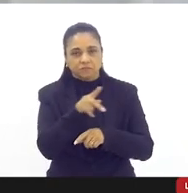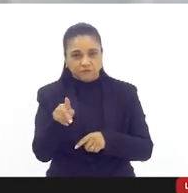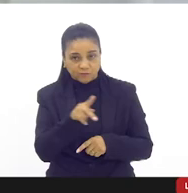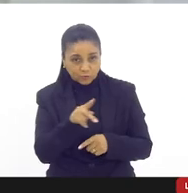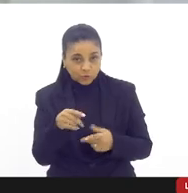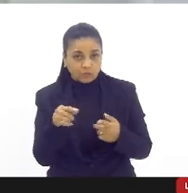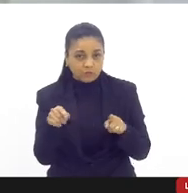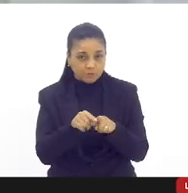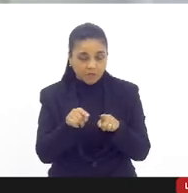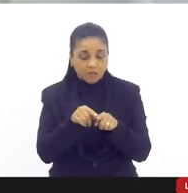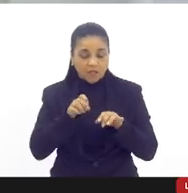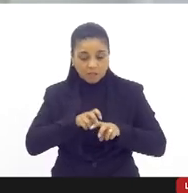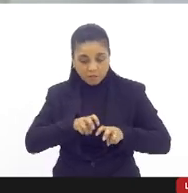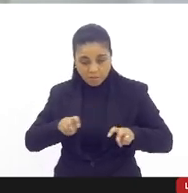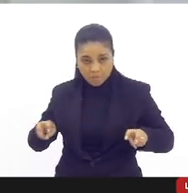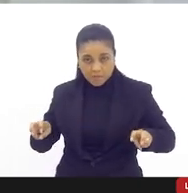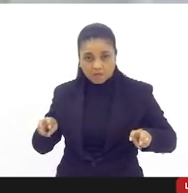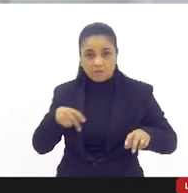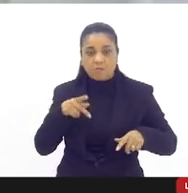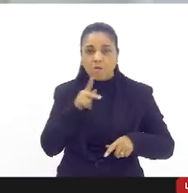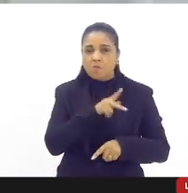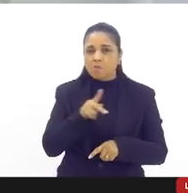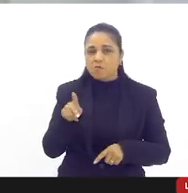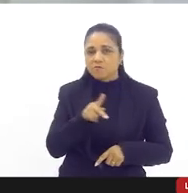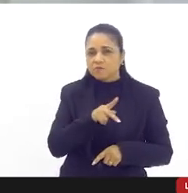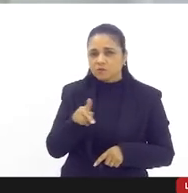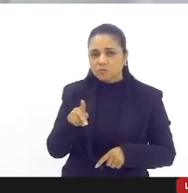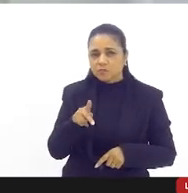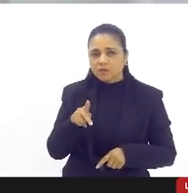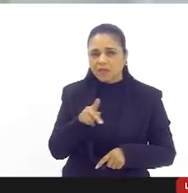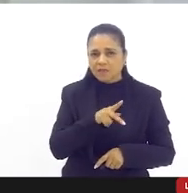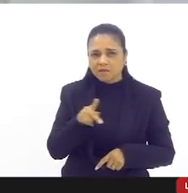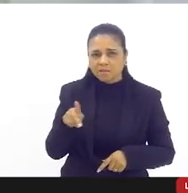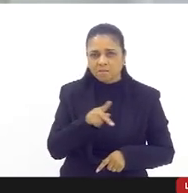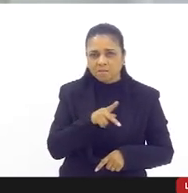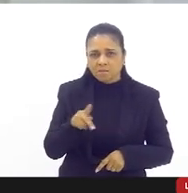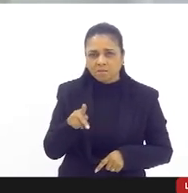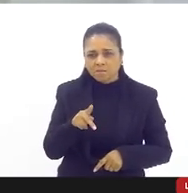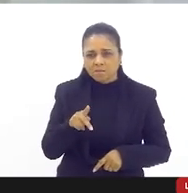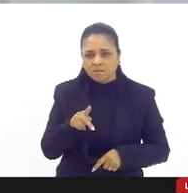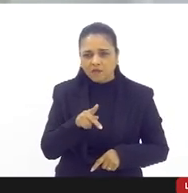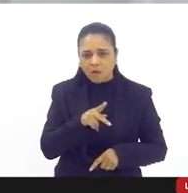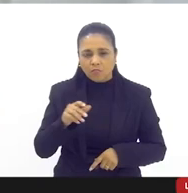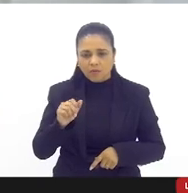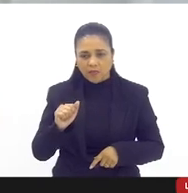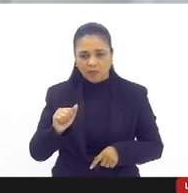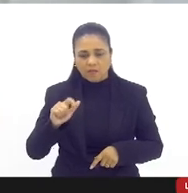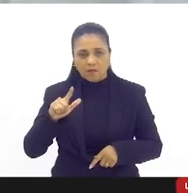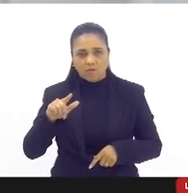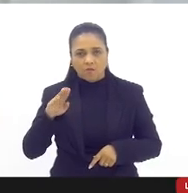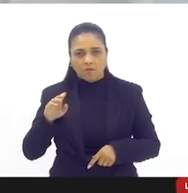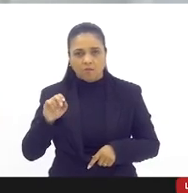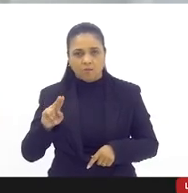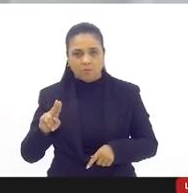na professora Náutica Albuquerque que é quem não conhece da UERJ